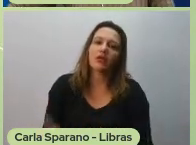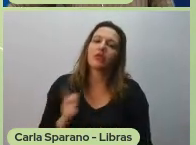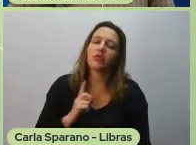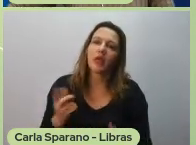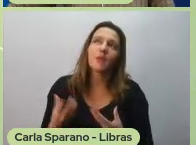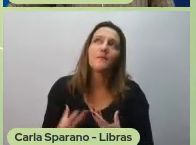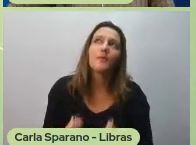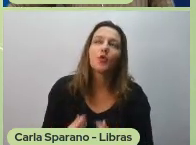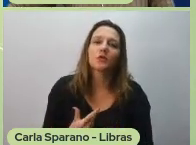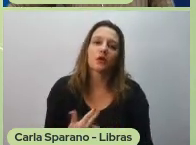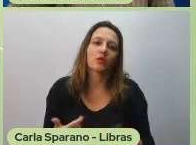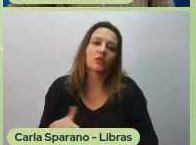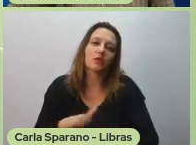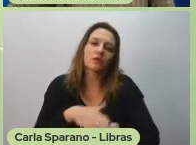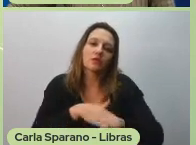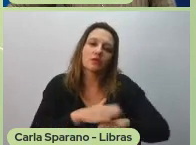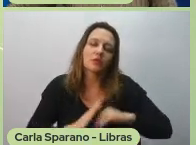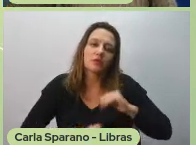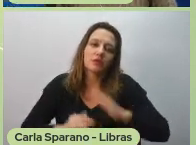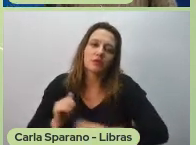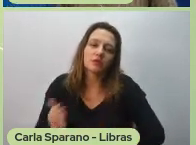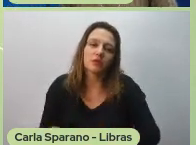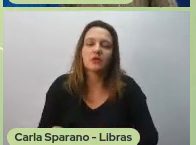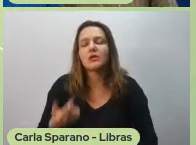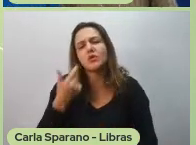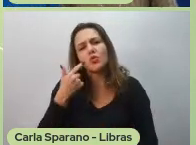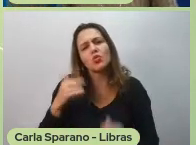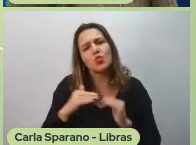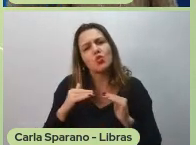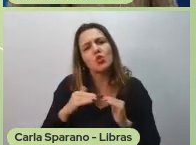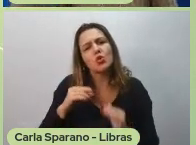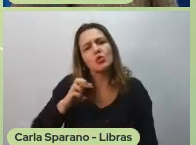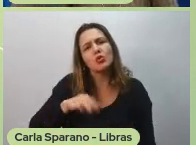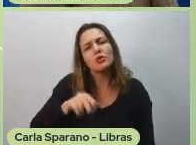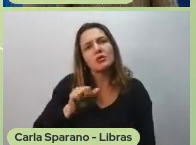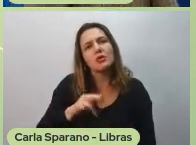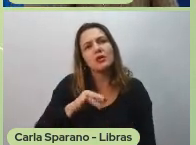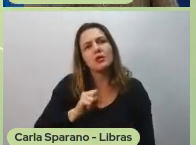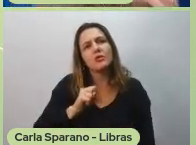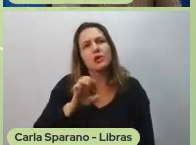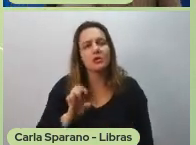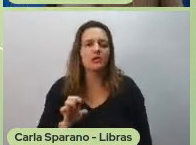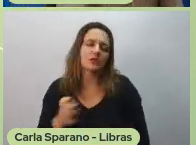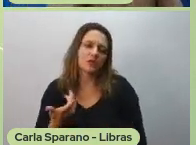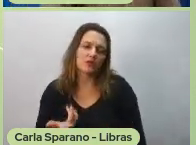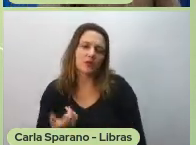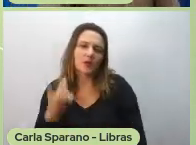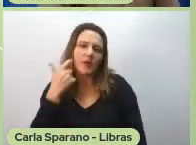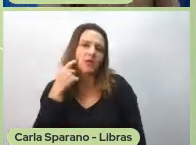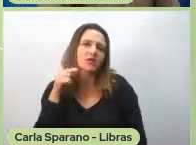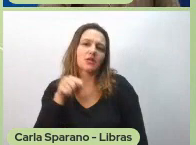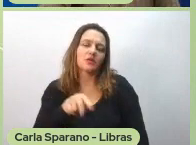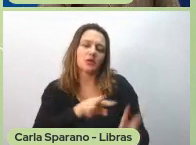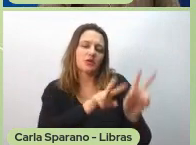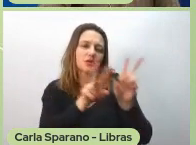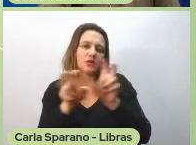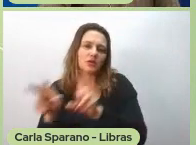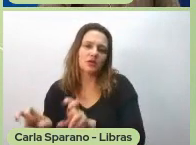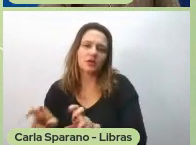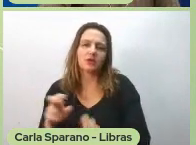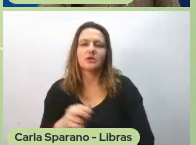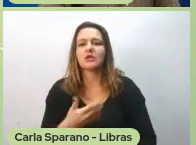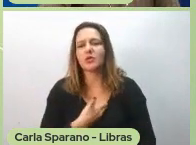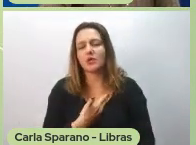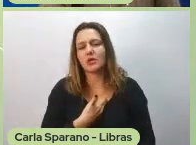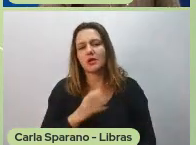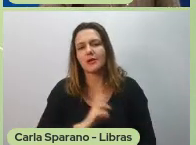feita. Eu estava vendo, concordo com a Maíse, considerando esse painel e as minhas colegas que estão representando suas empresas,